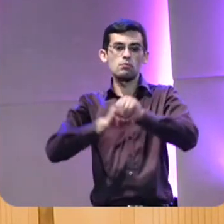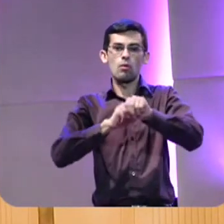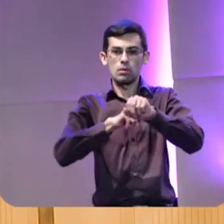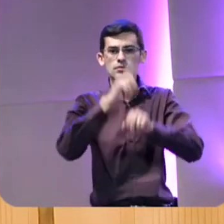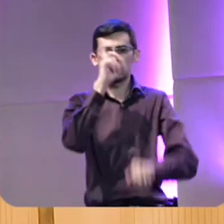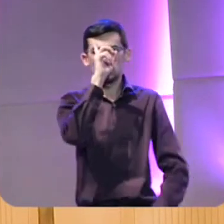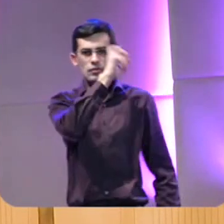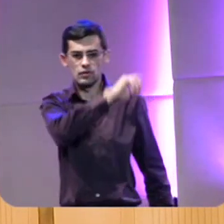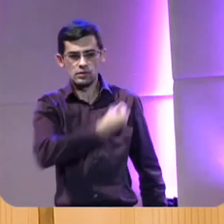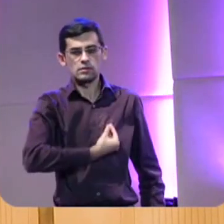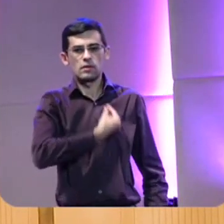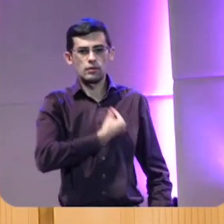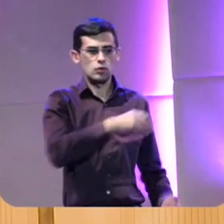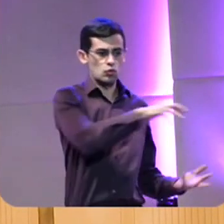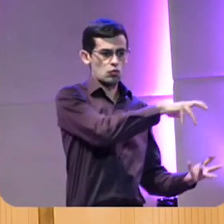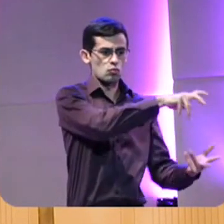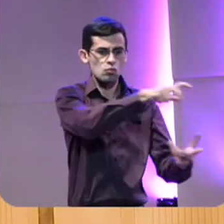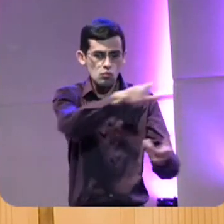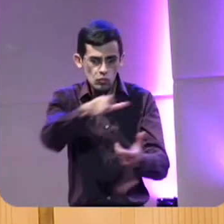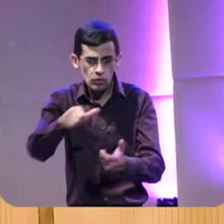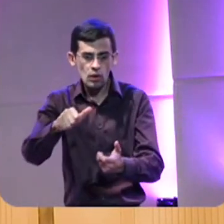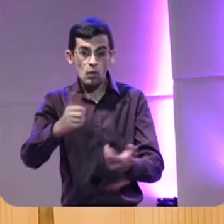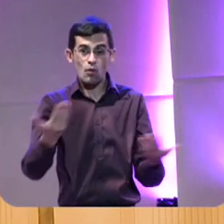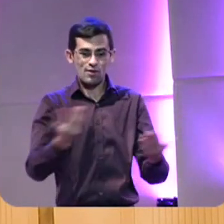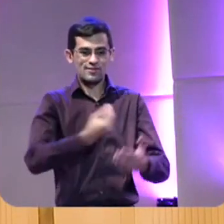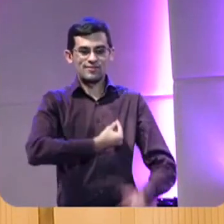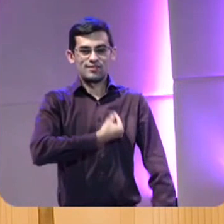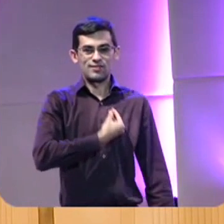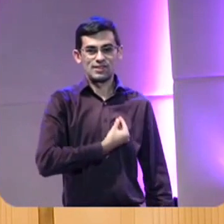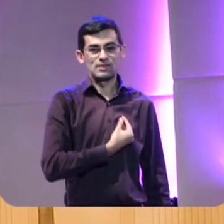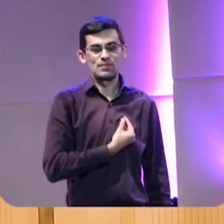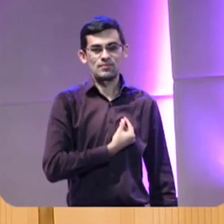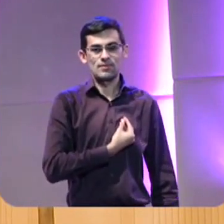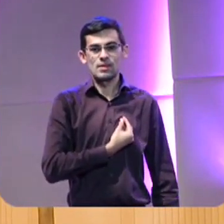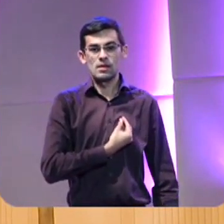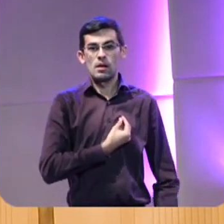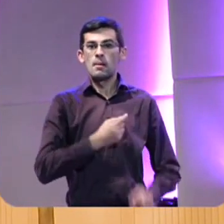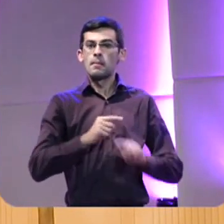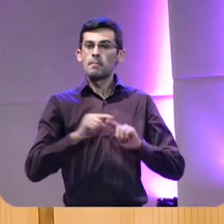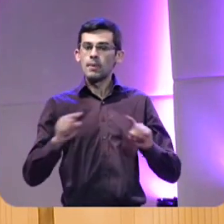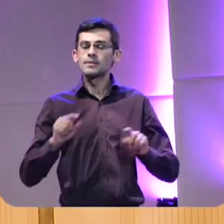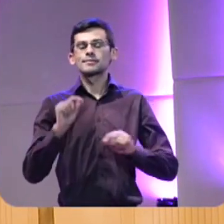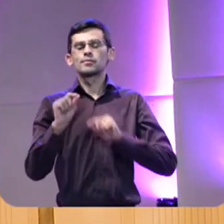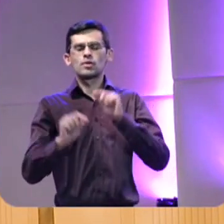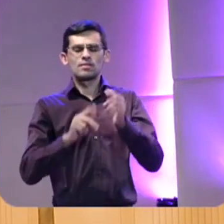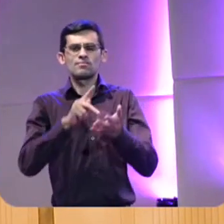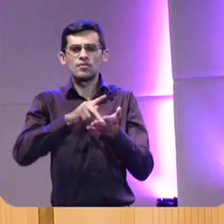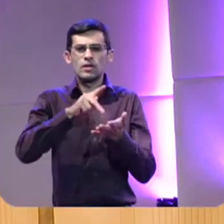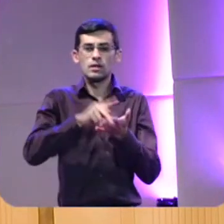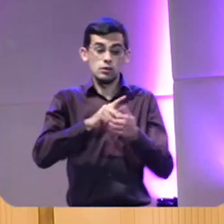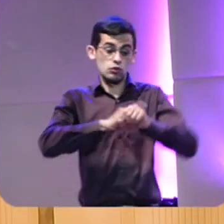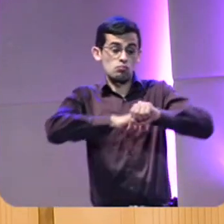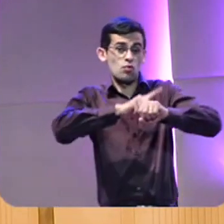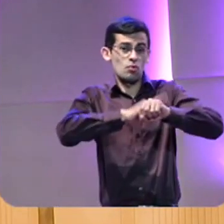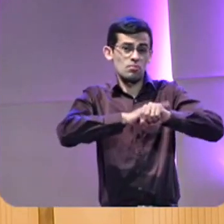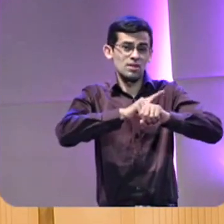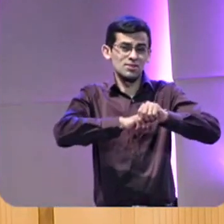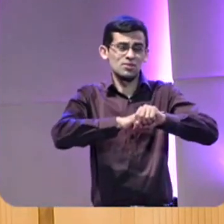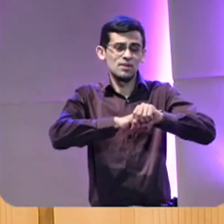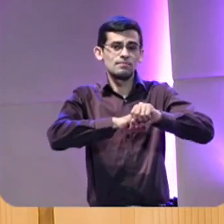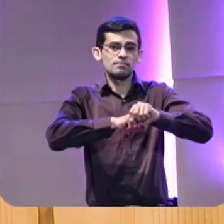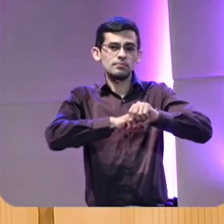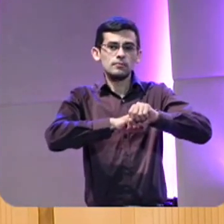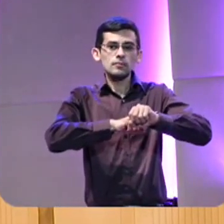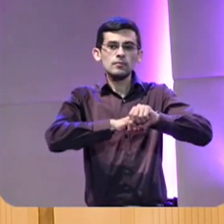como este que o mundo que está enfrentando, não é? E que esses momentos,